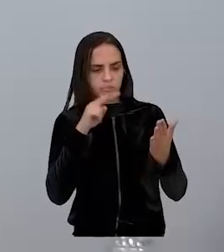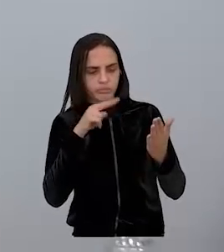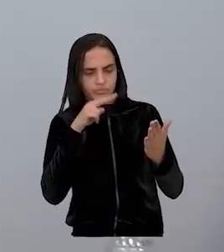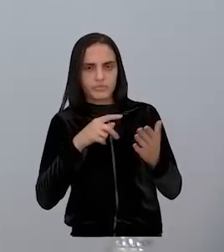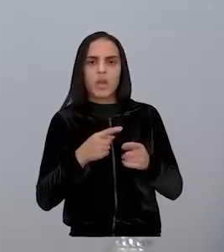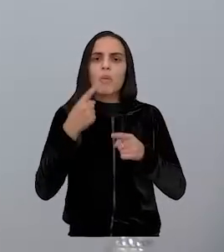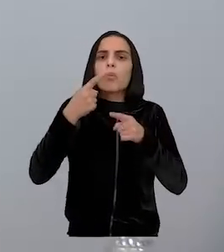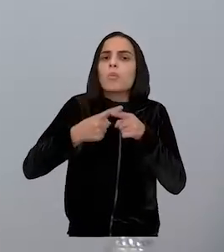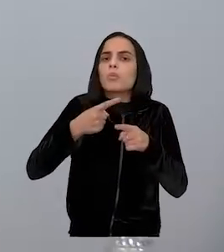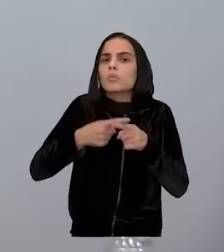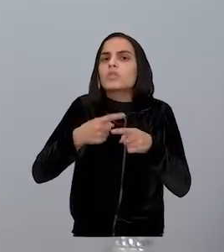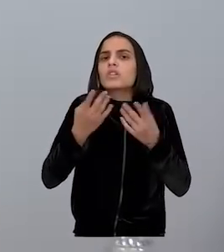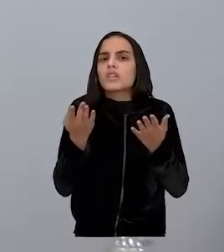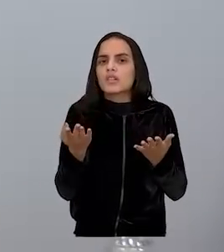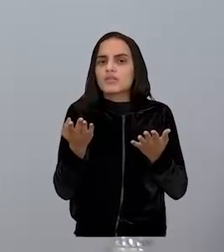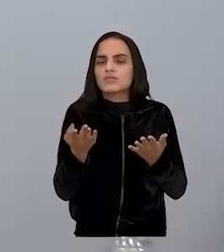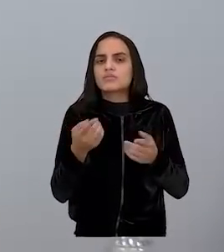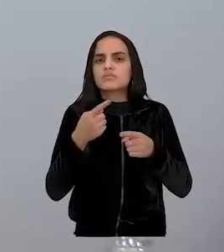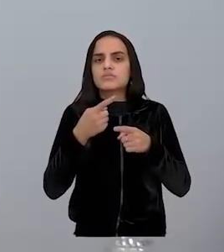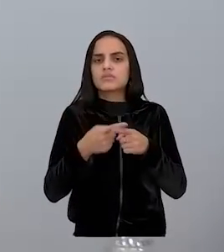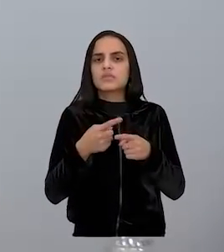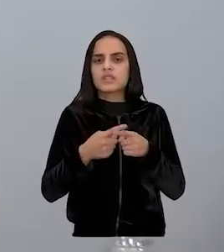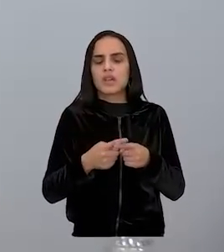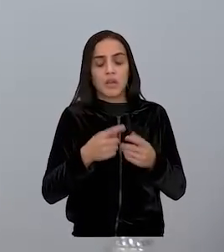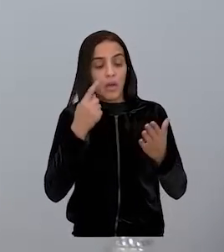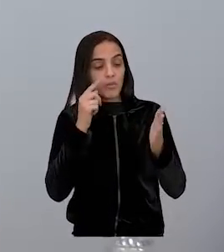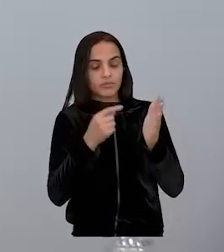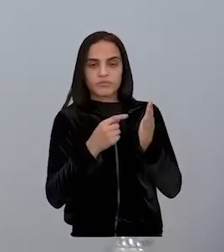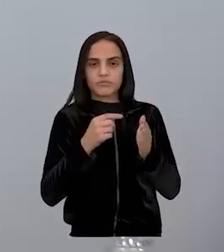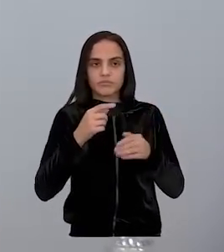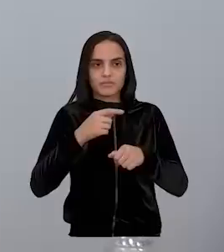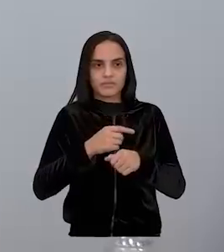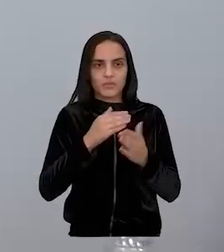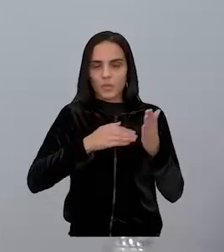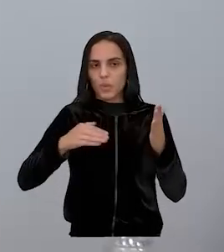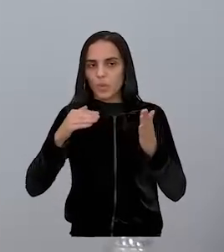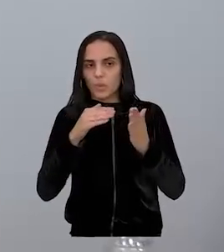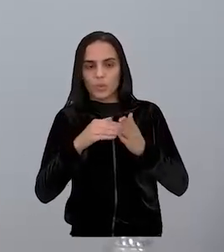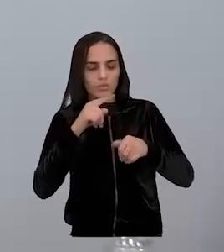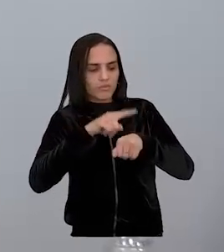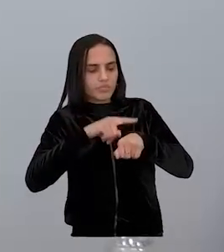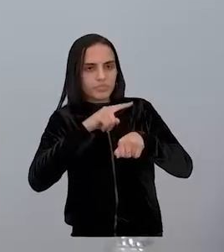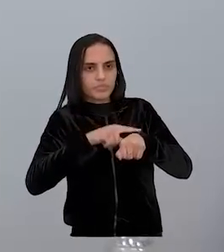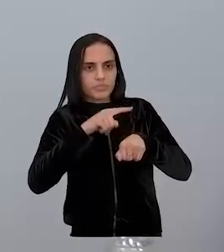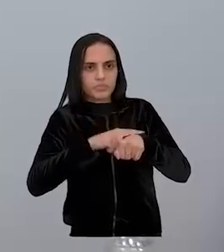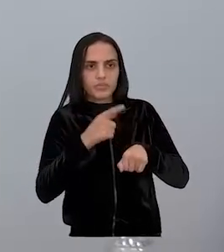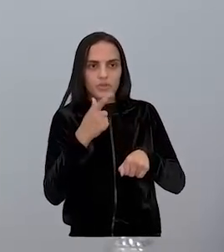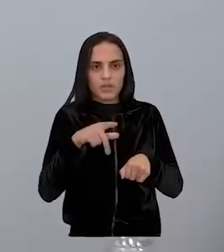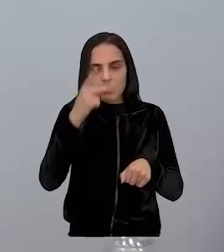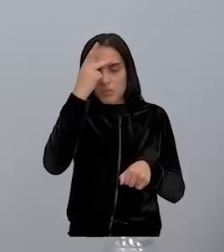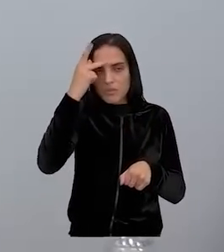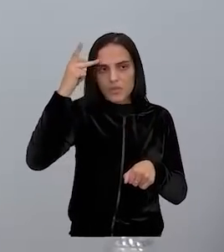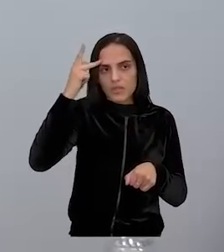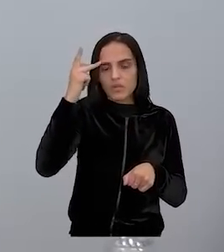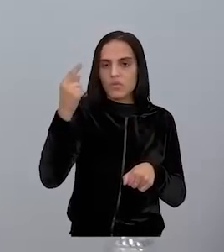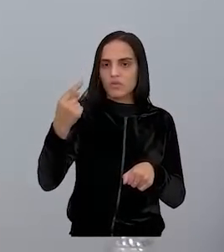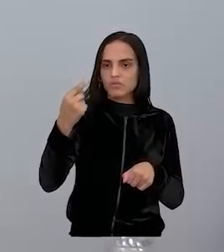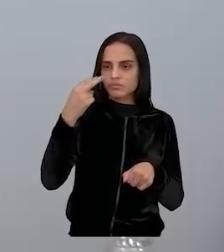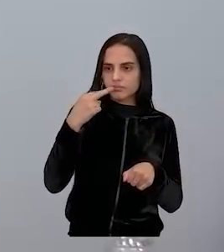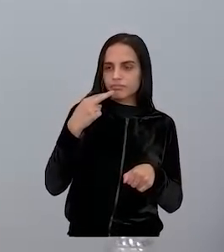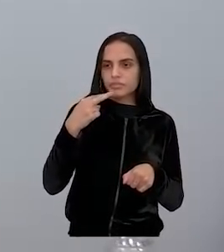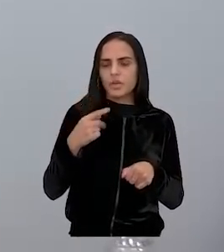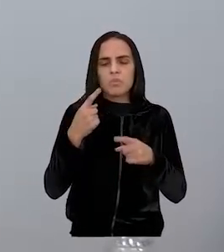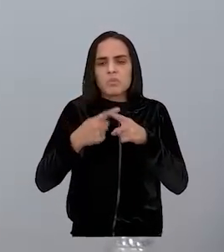de novo, por que será que nós estamos o tempo todo querendo saber o que o outro pensa de nós, né? Por que